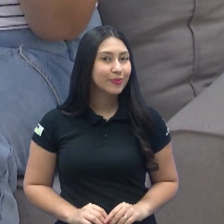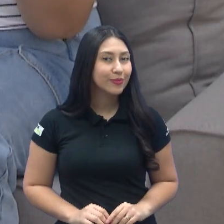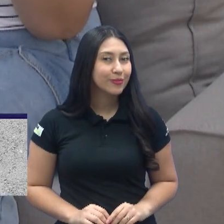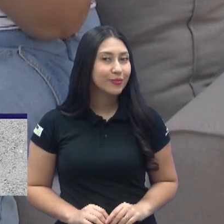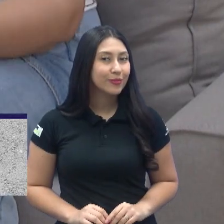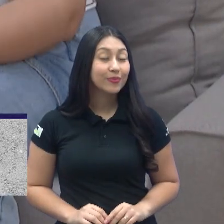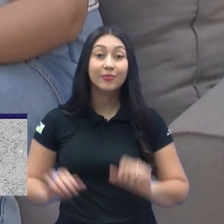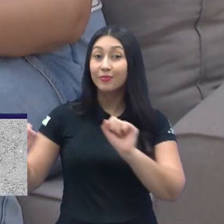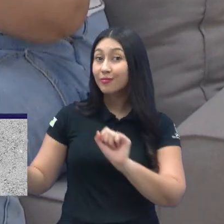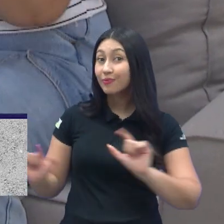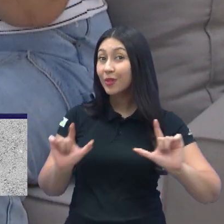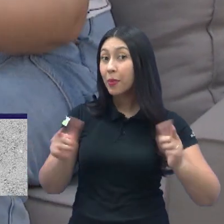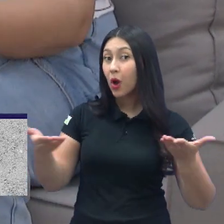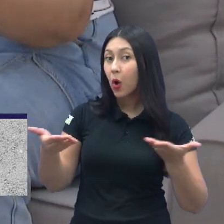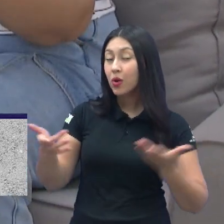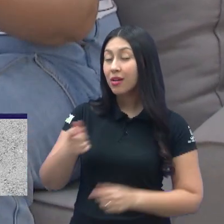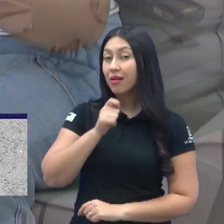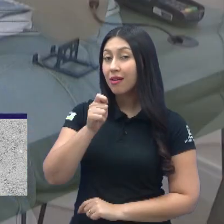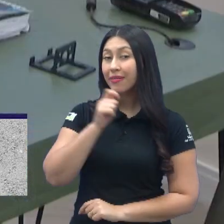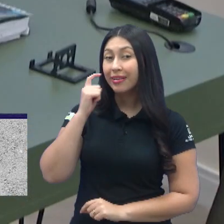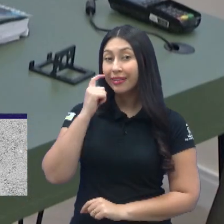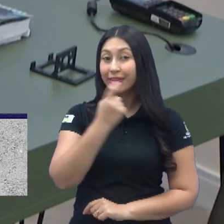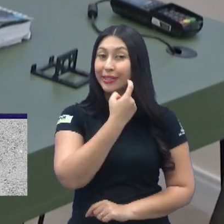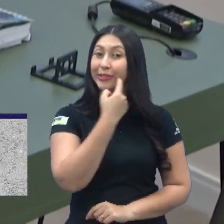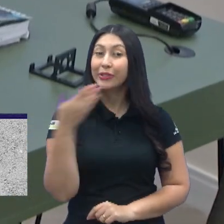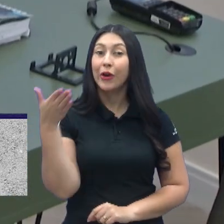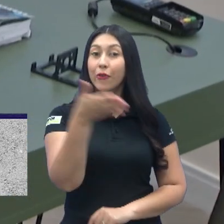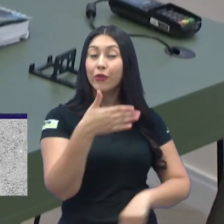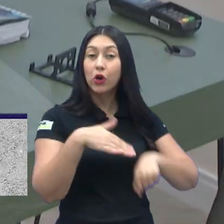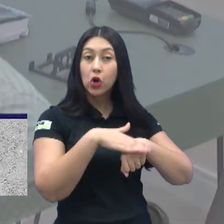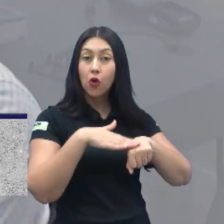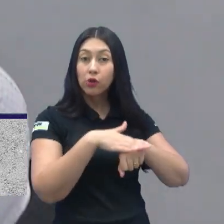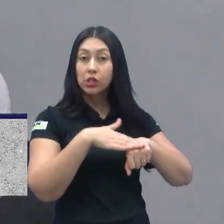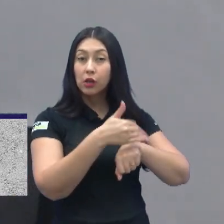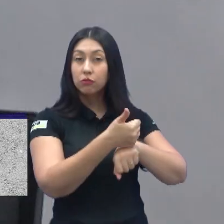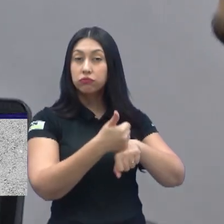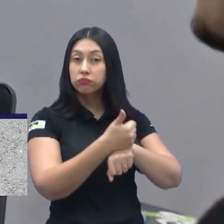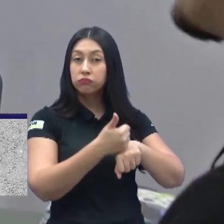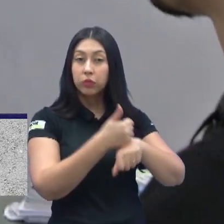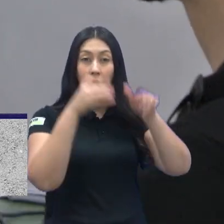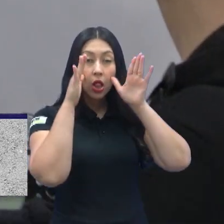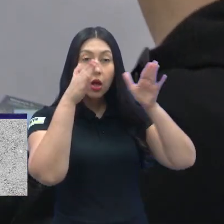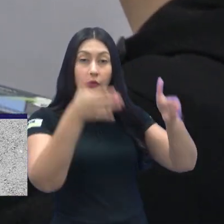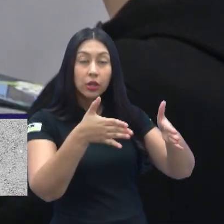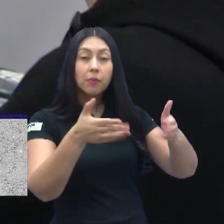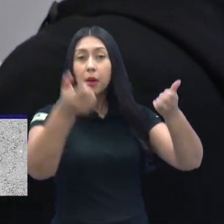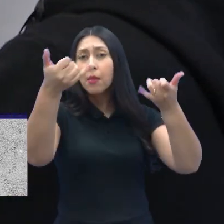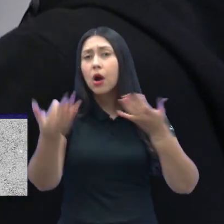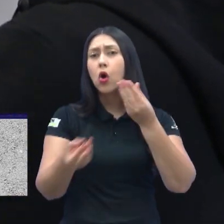No programa de hoje, a repórter Luísa Minas foi conversar com um especialista para entender como funciona